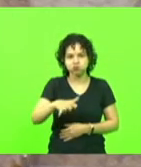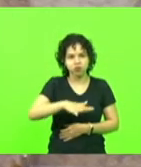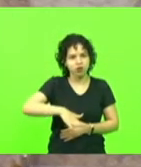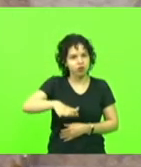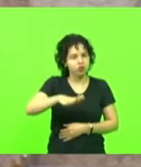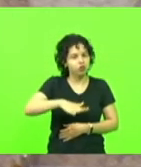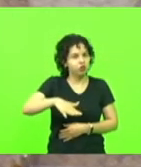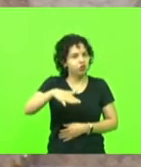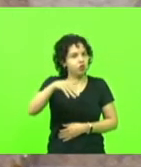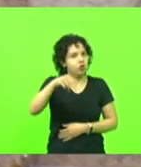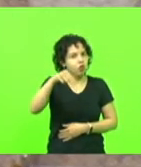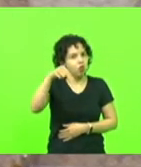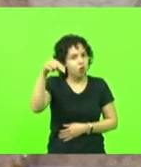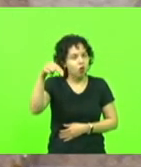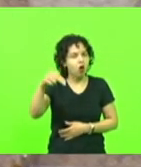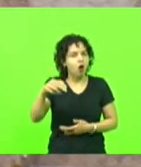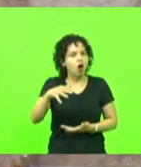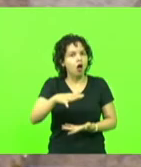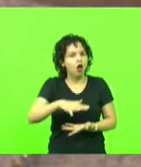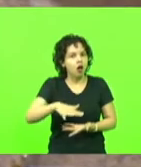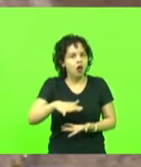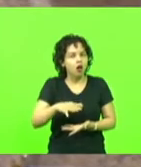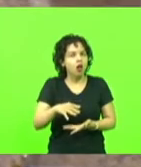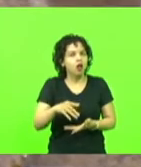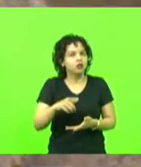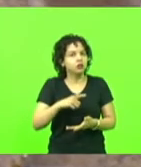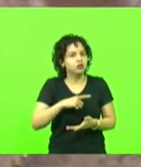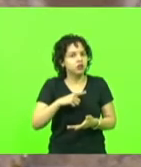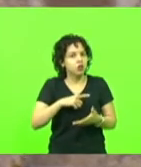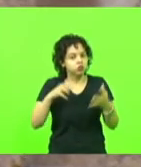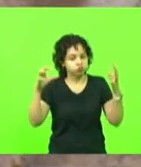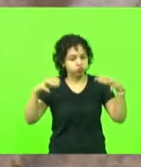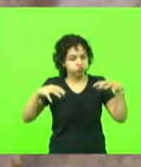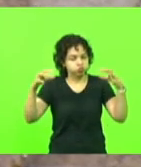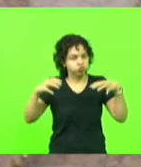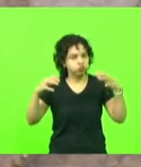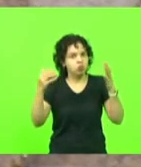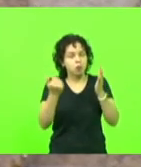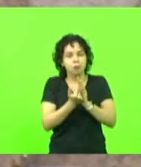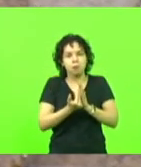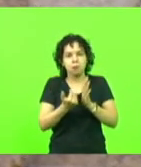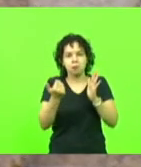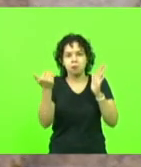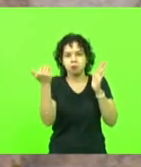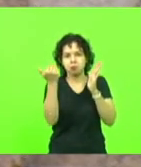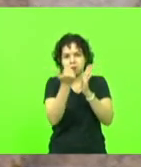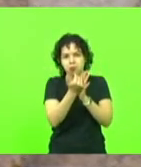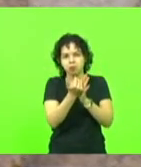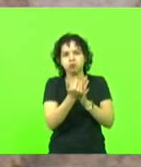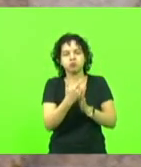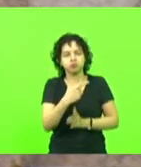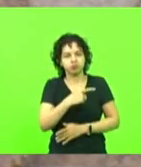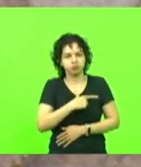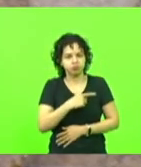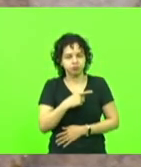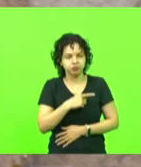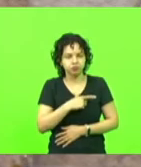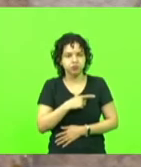Catarina, pois lá o índice pluviométrico é muito, muito grande, muito alto,